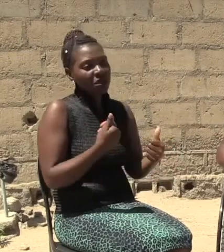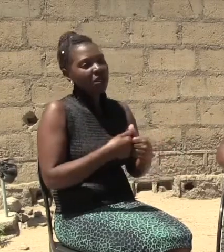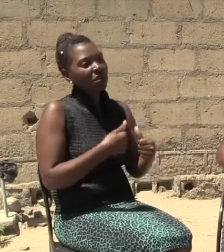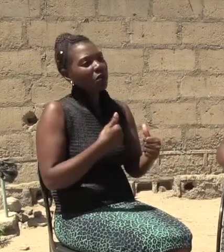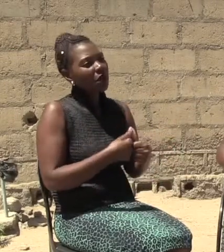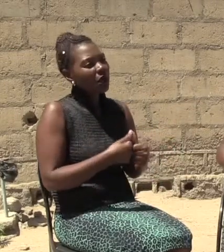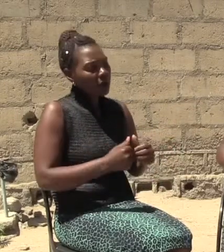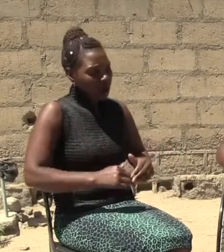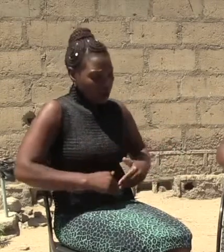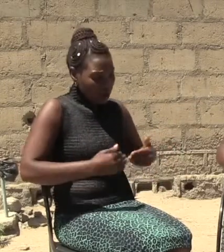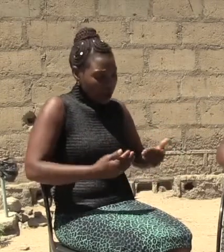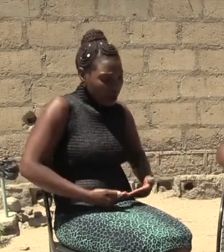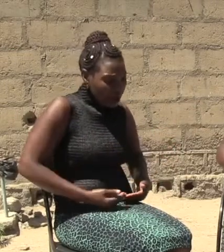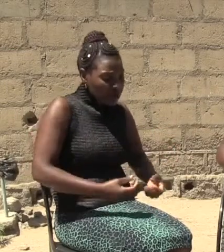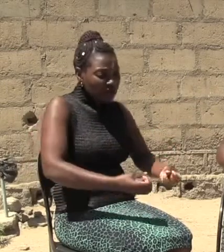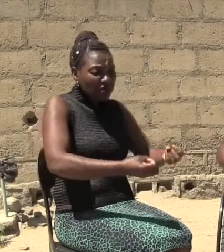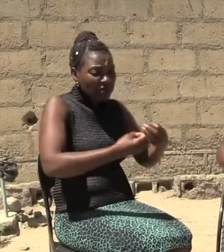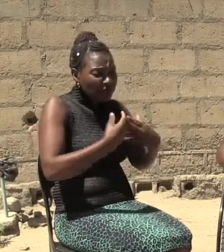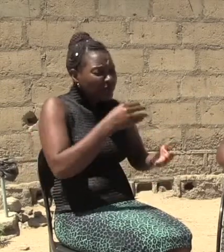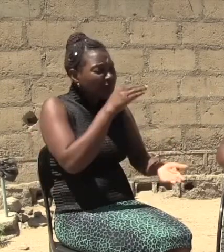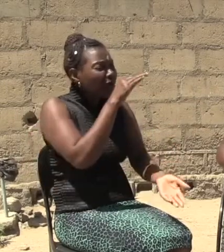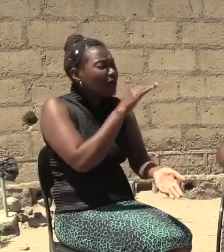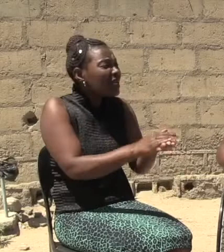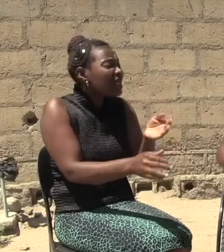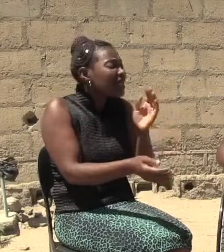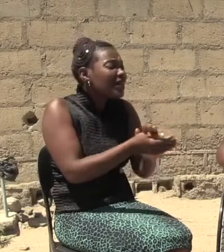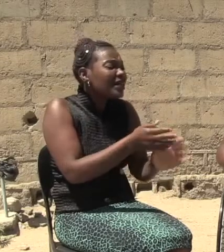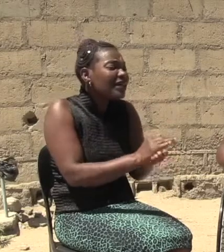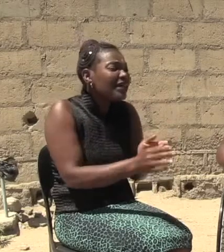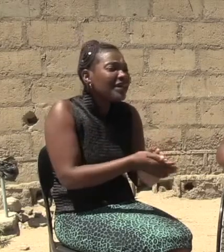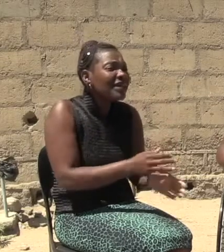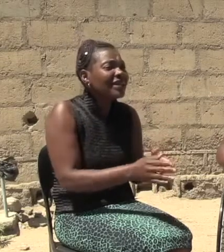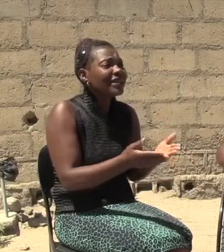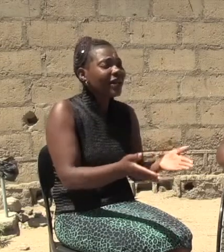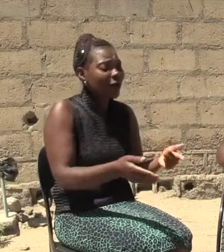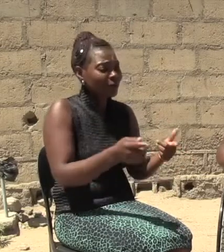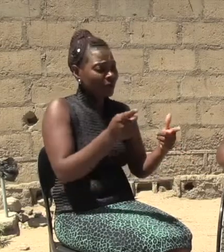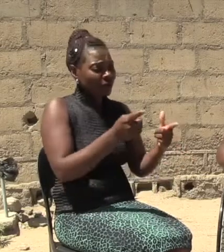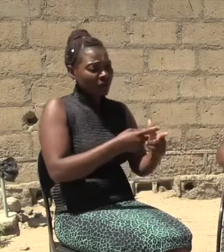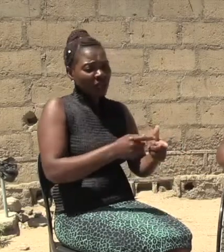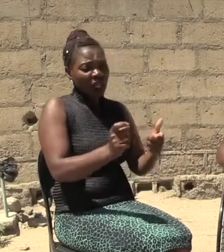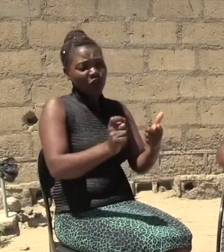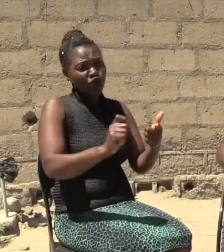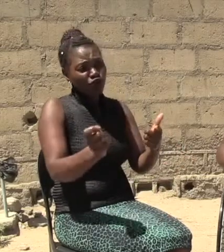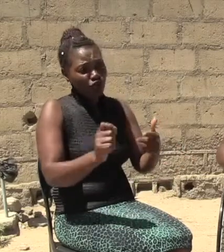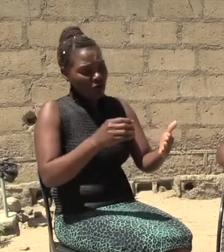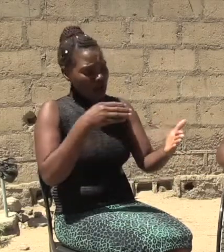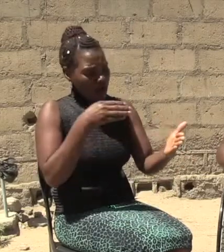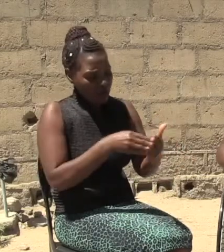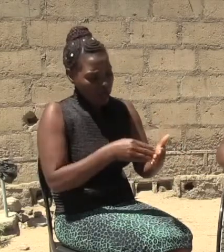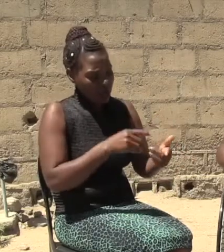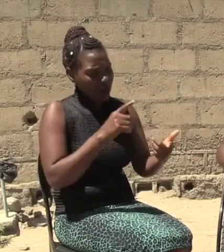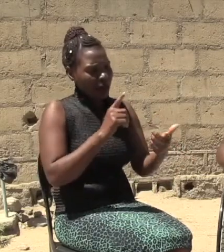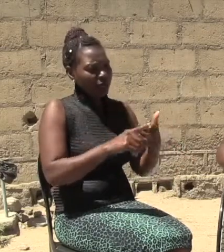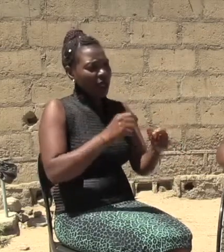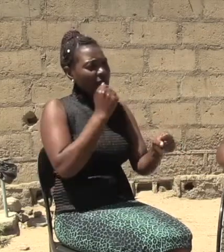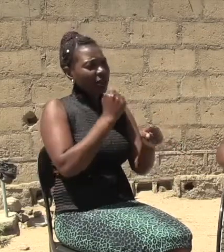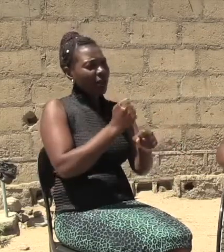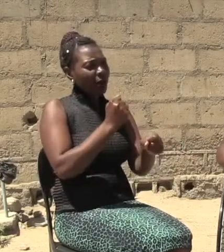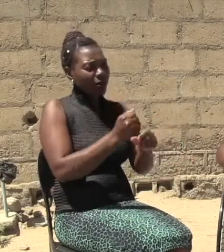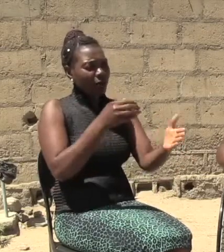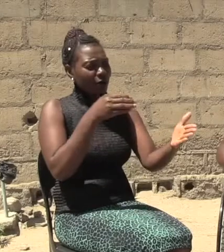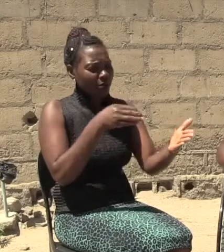a namorar com pouca informação e engravida logo por falta de informação. Na educação,